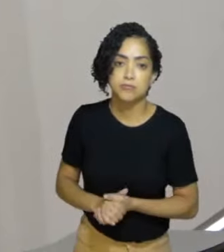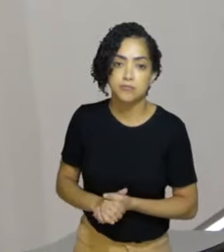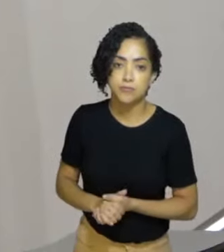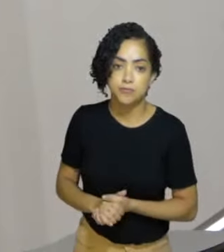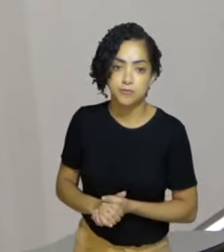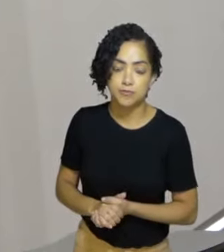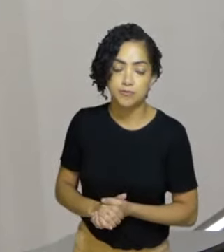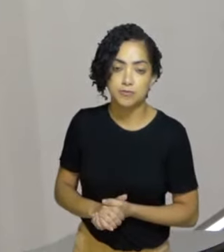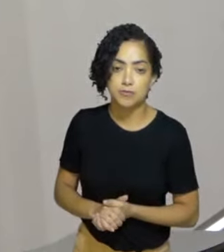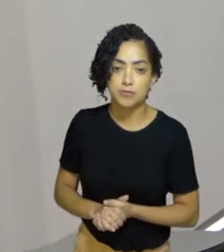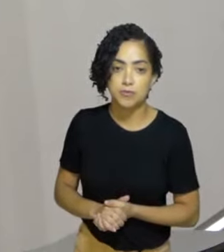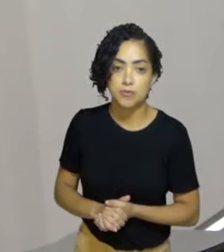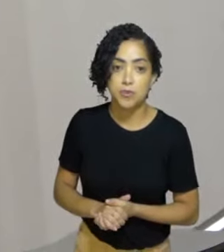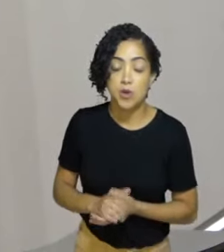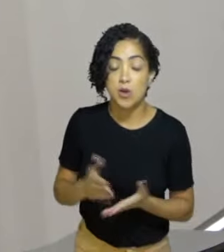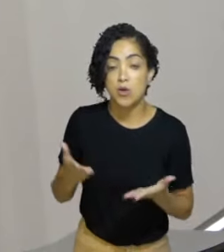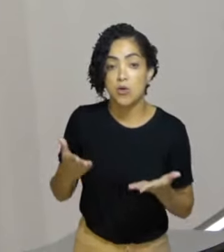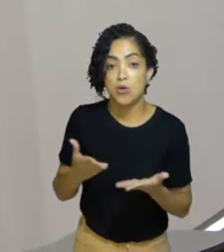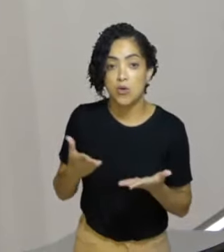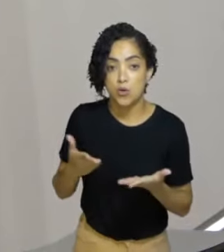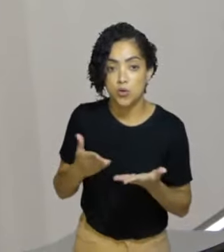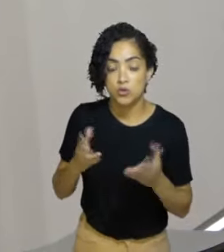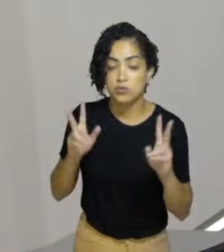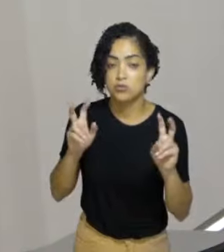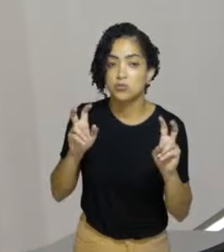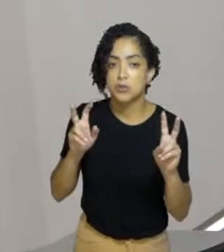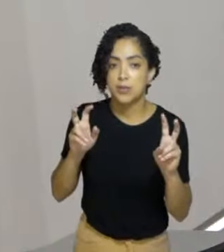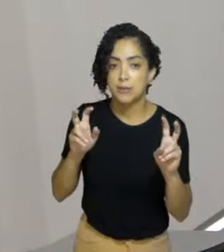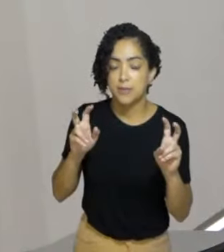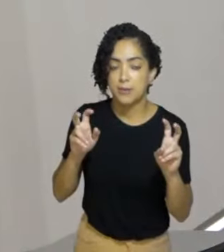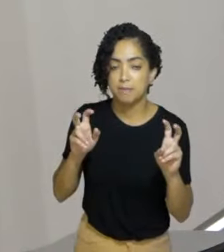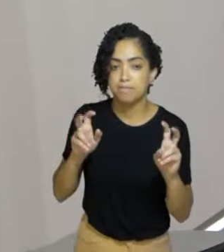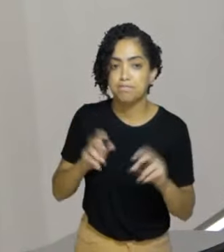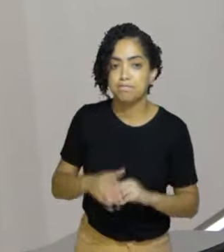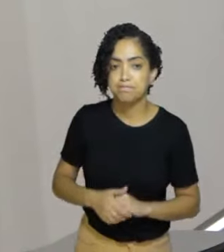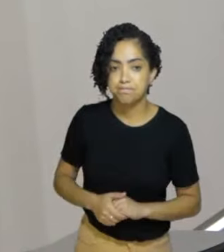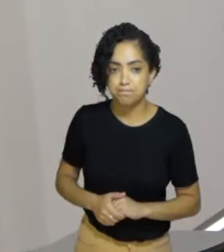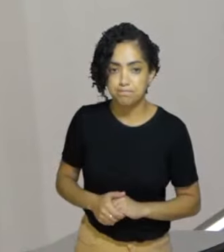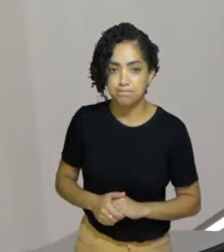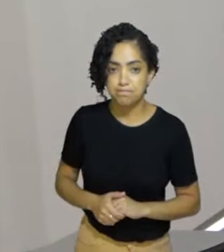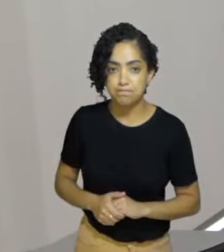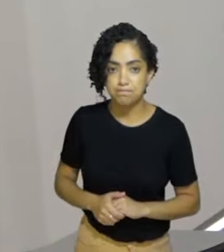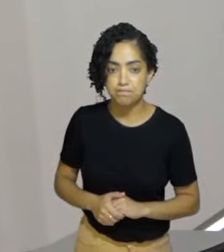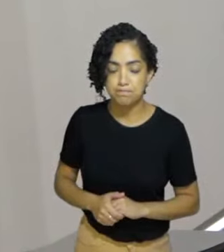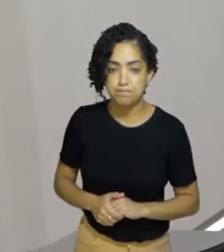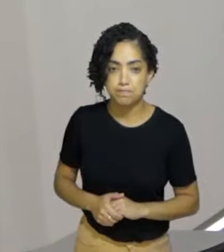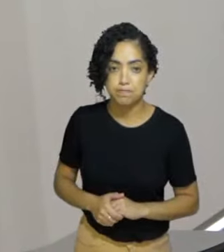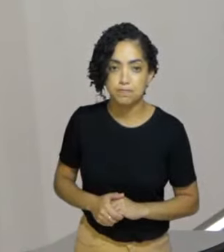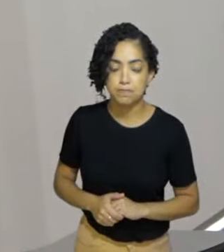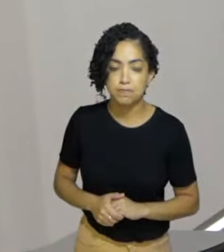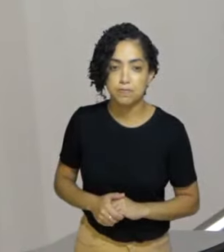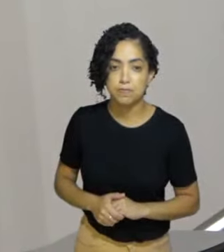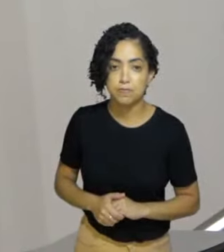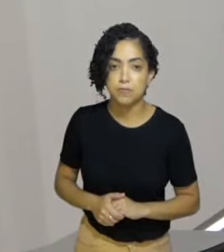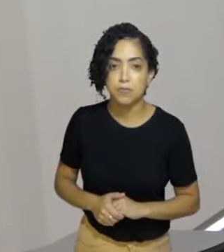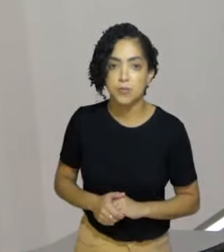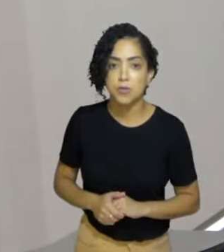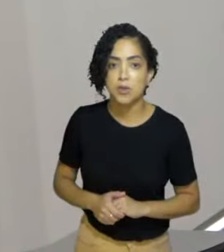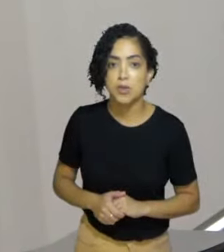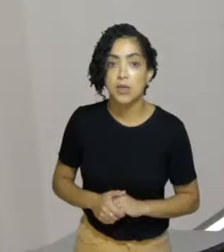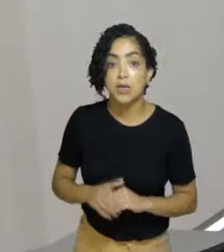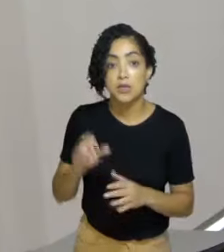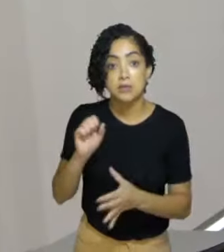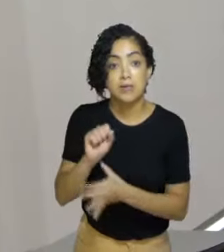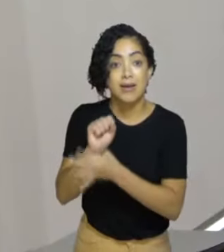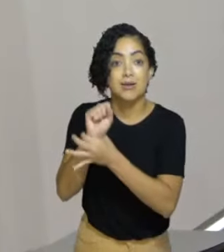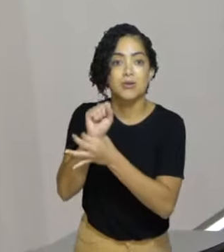Senhor presidente, eu trago como um tema principal na tarde de hoje o que se refere à segurança